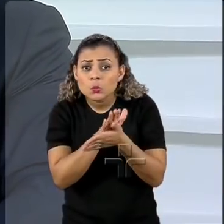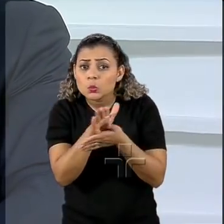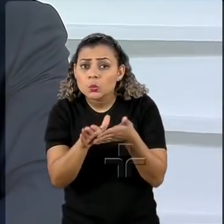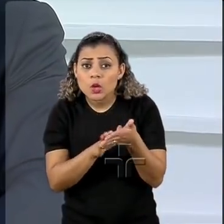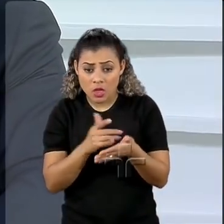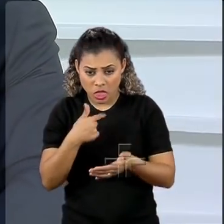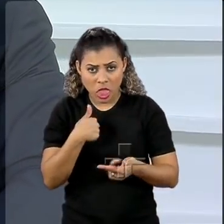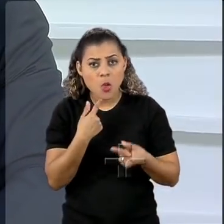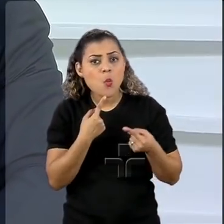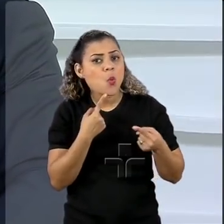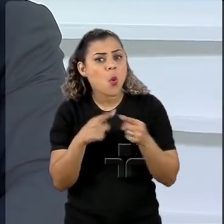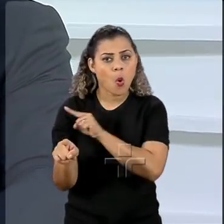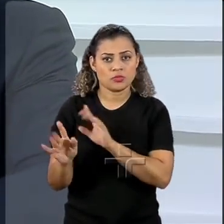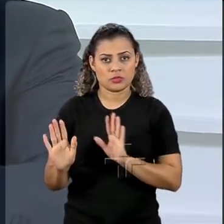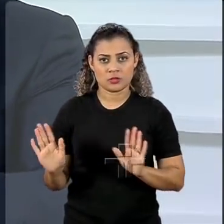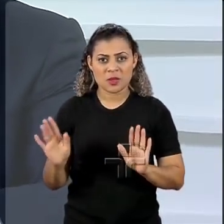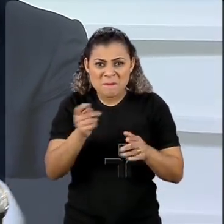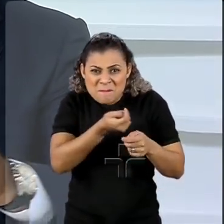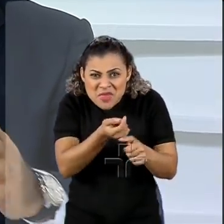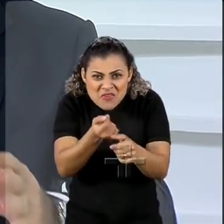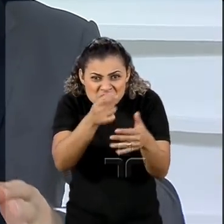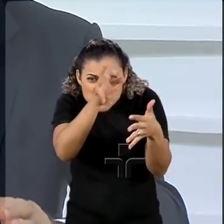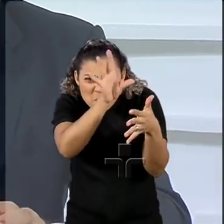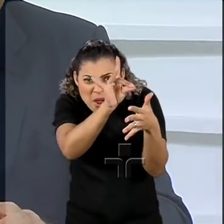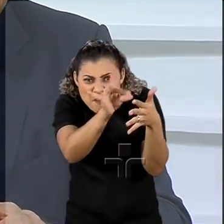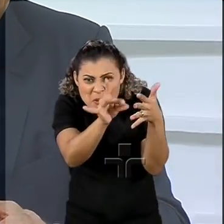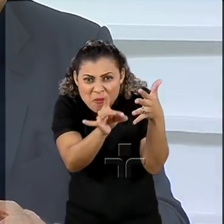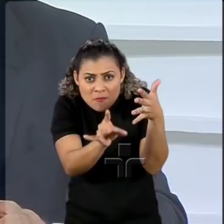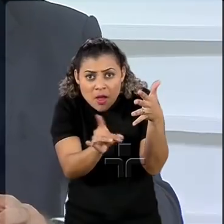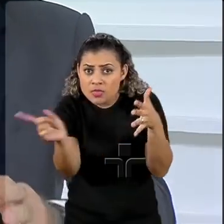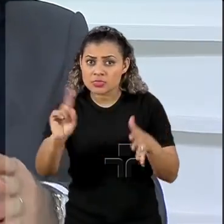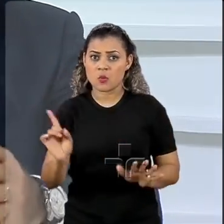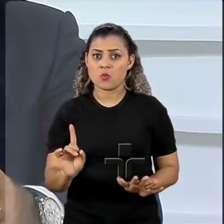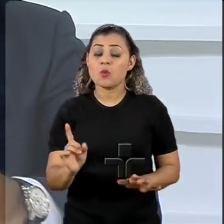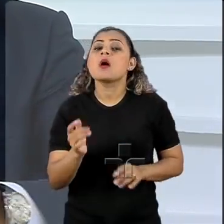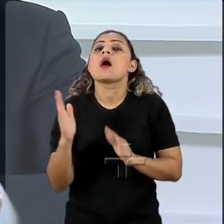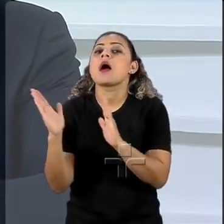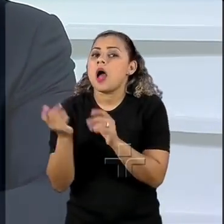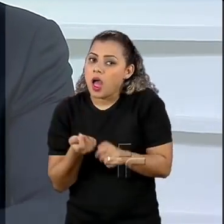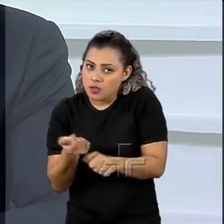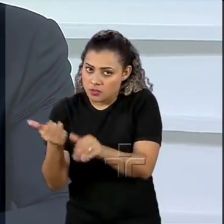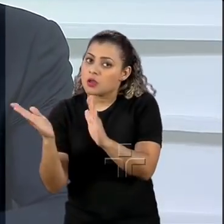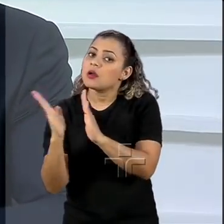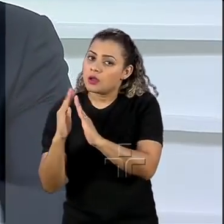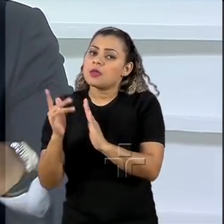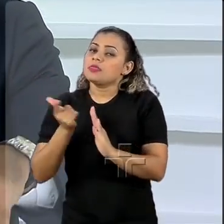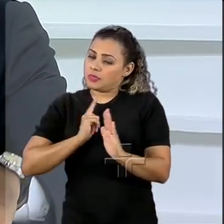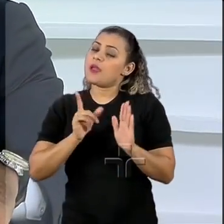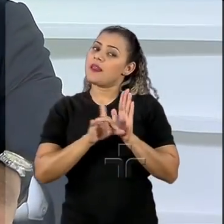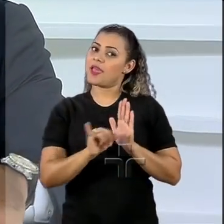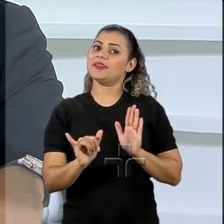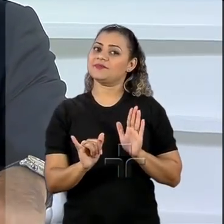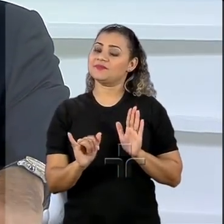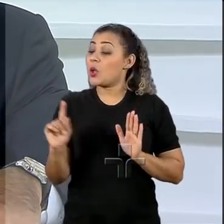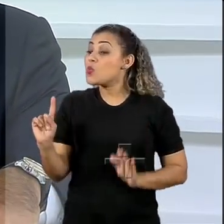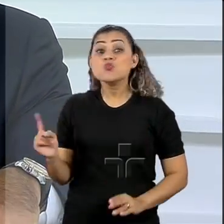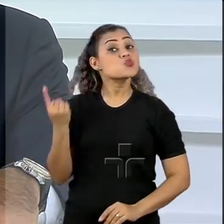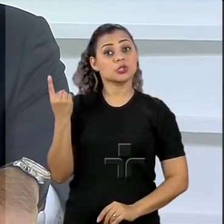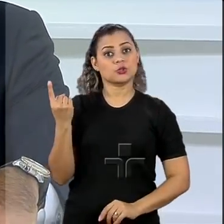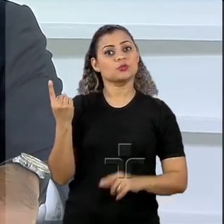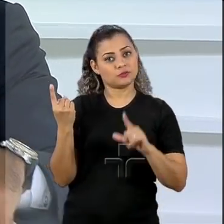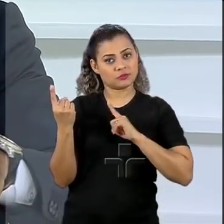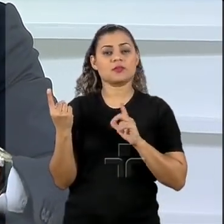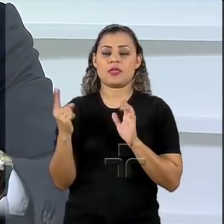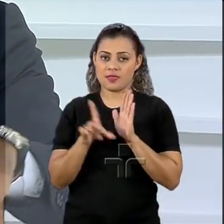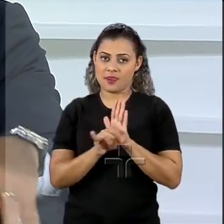absolutamente contra todos eles. O auxílio moradia, não. Ele tem previsão em lei, inclusive no próprio regimento